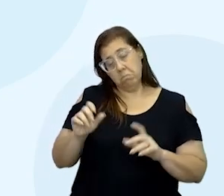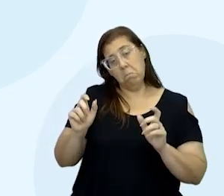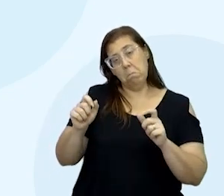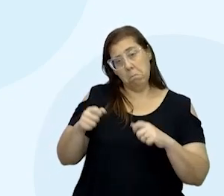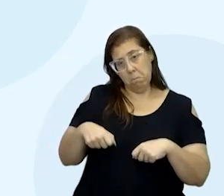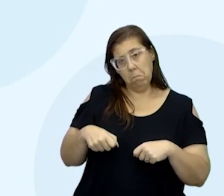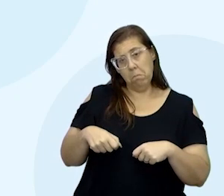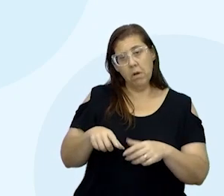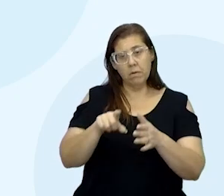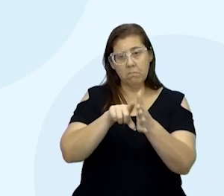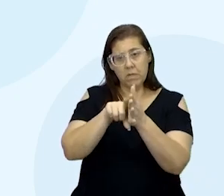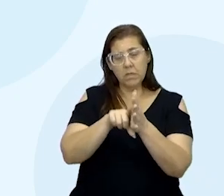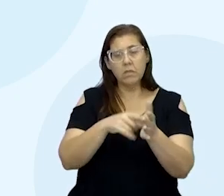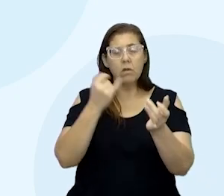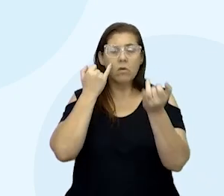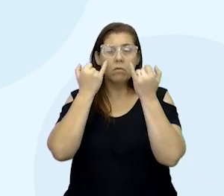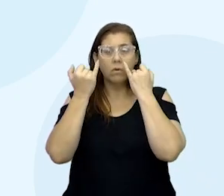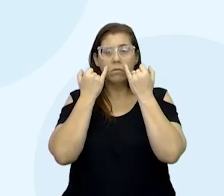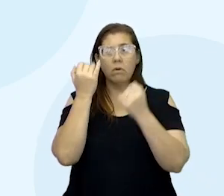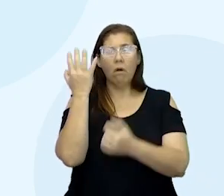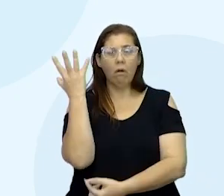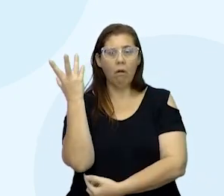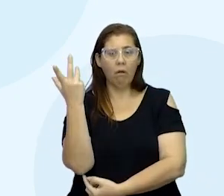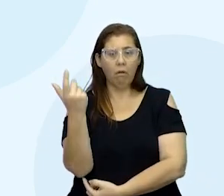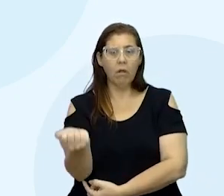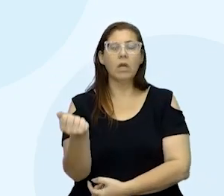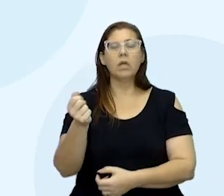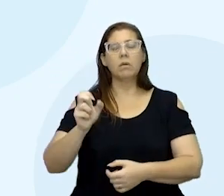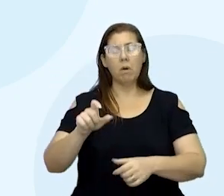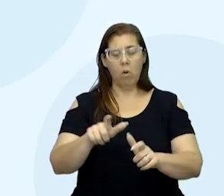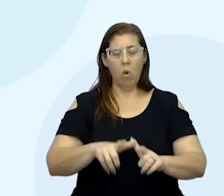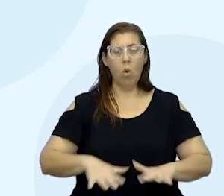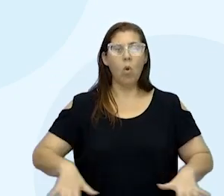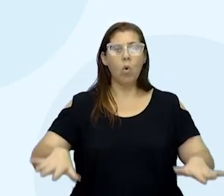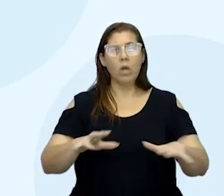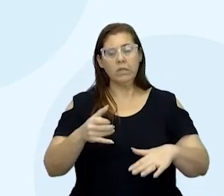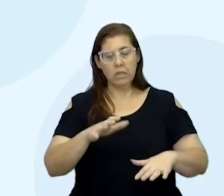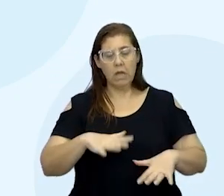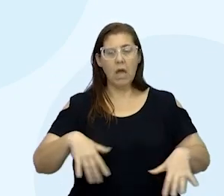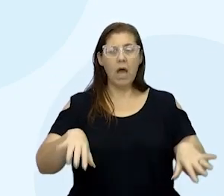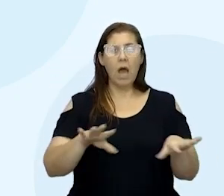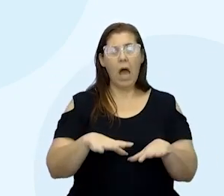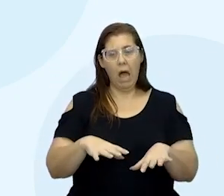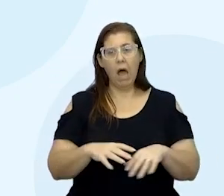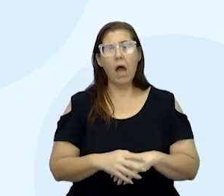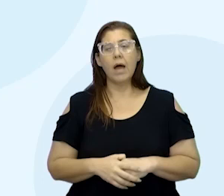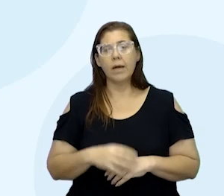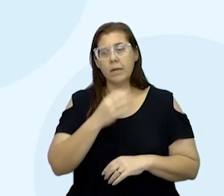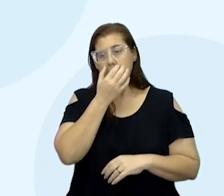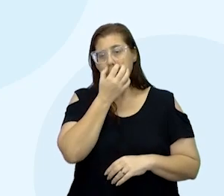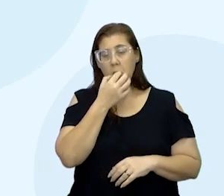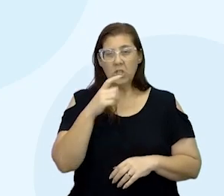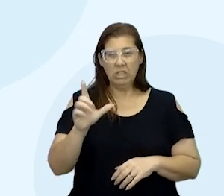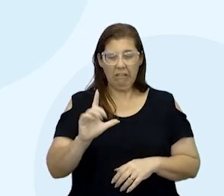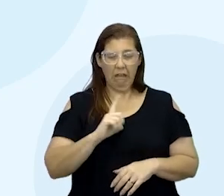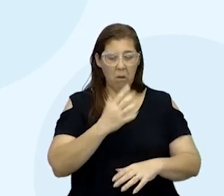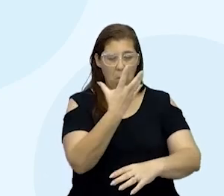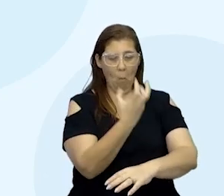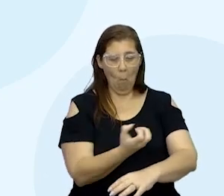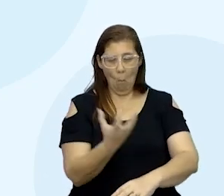né, pesquise informações sobre o clima, o relevo, se existem áreas suscetíveis à erosão, dados